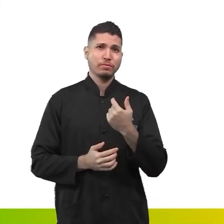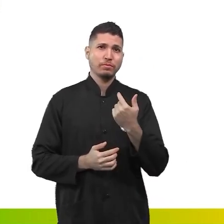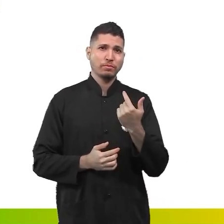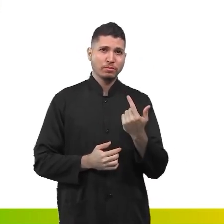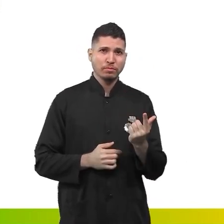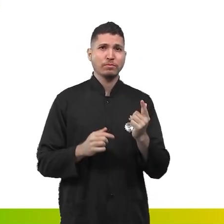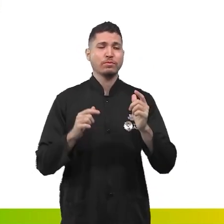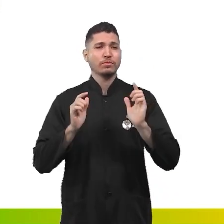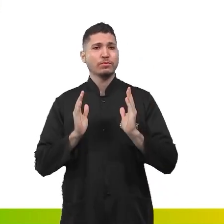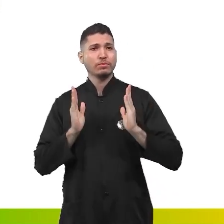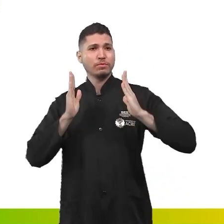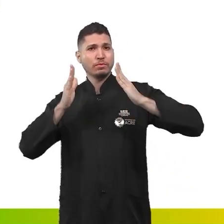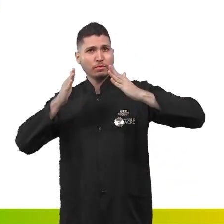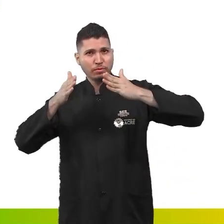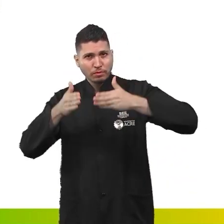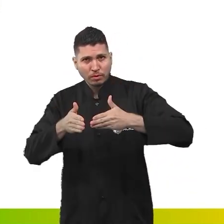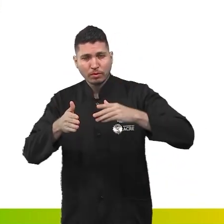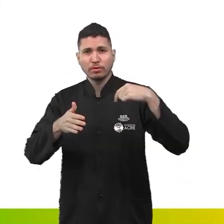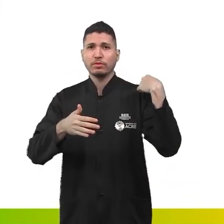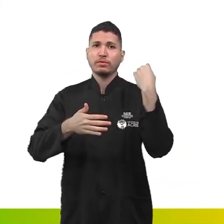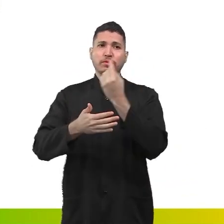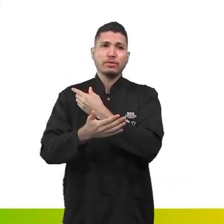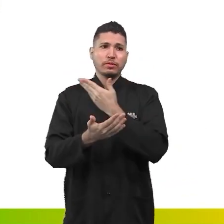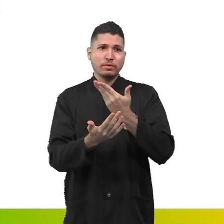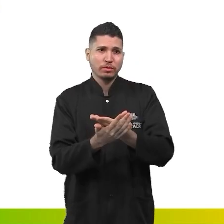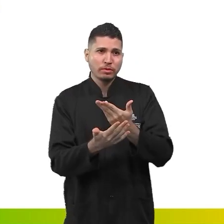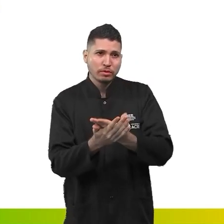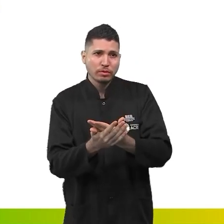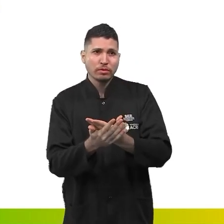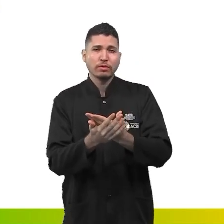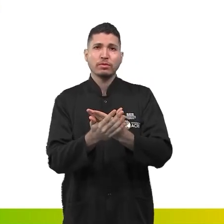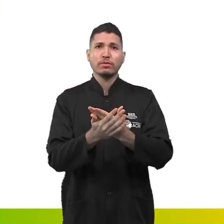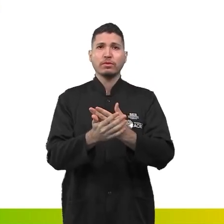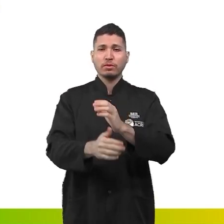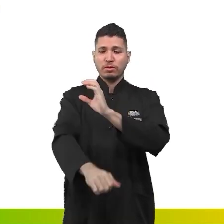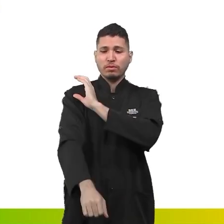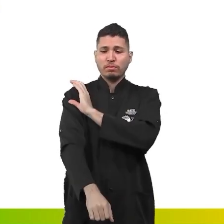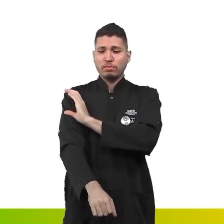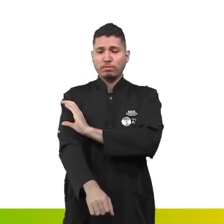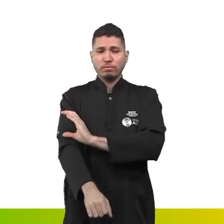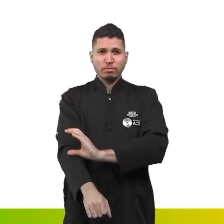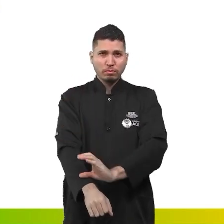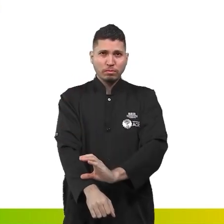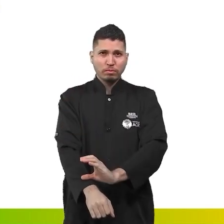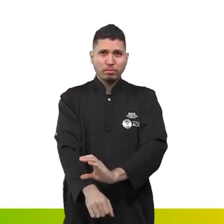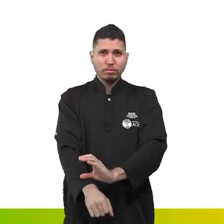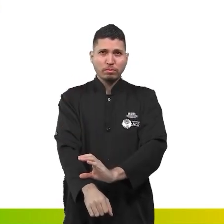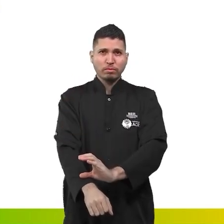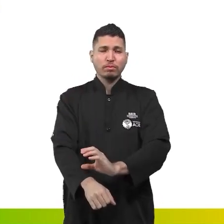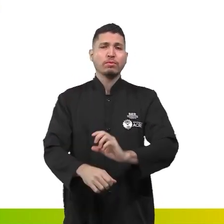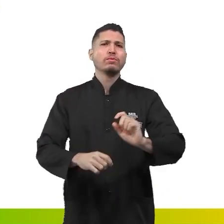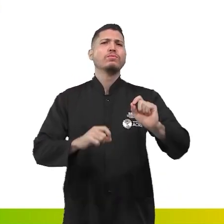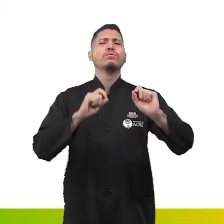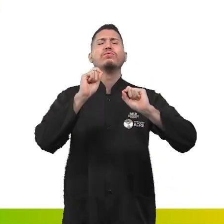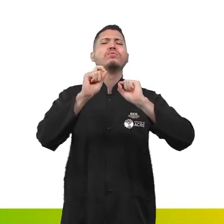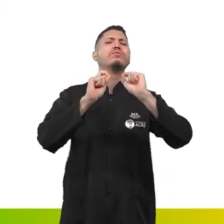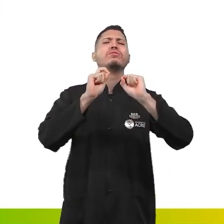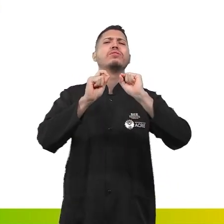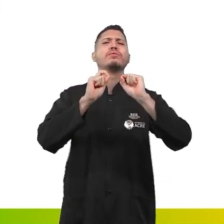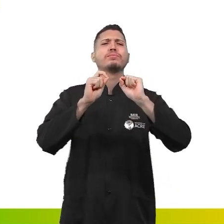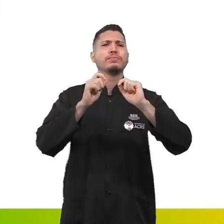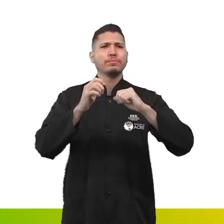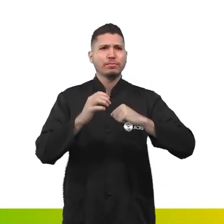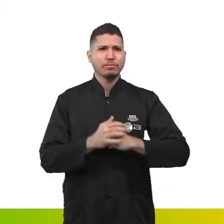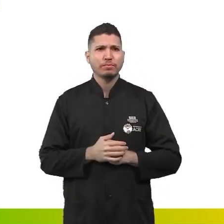conhecimento até então existente nessa nossa videoaula, que é justamente o fator cultural. E o que vem a ser a cultura? Conjunto